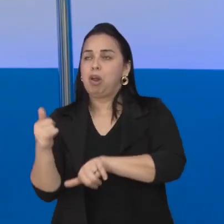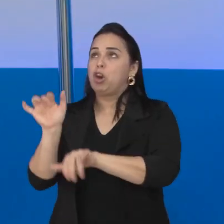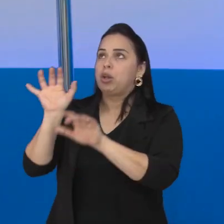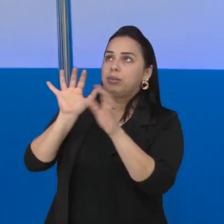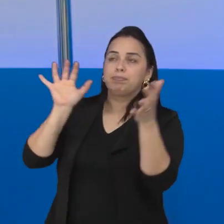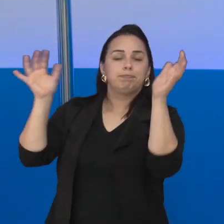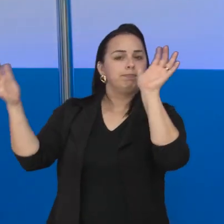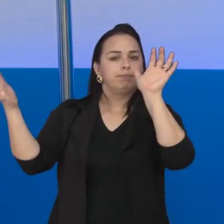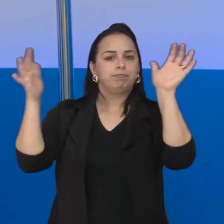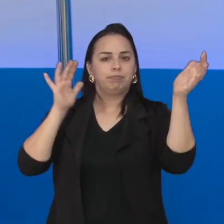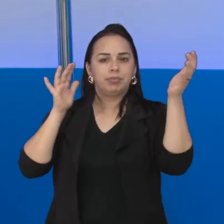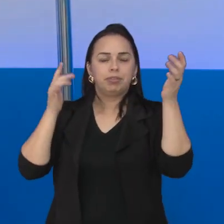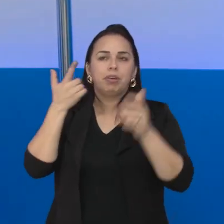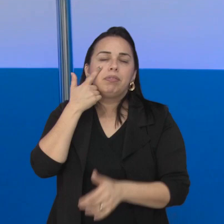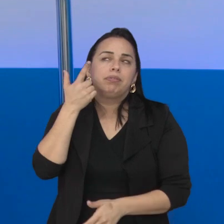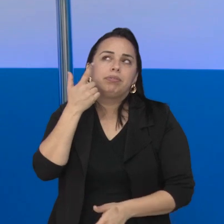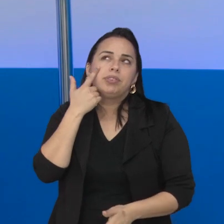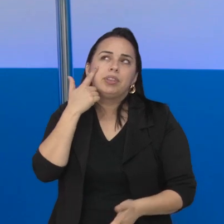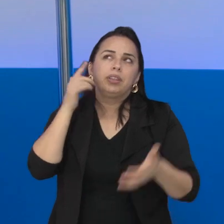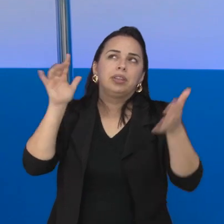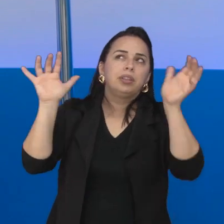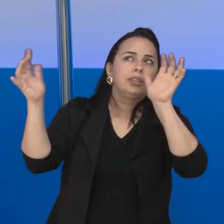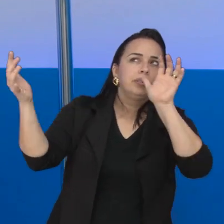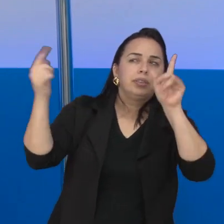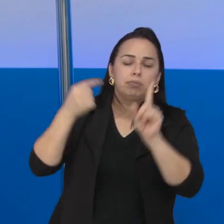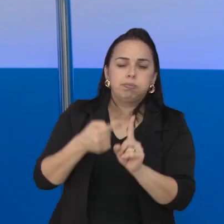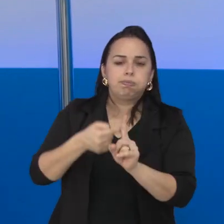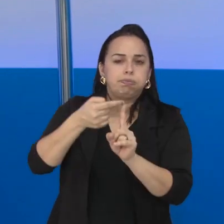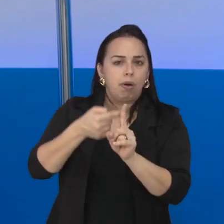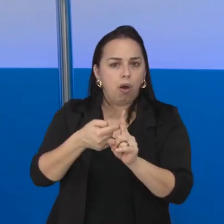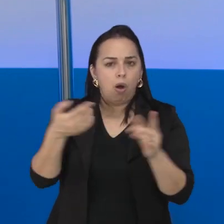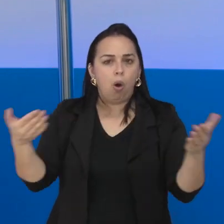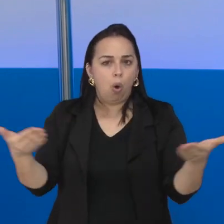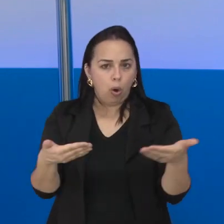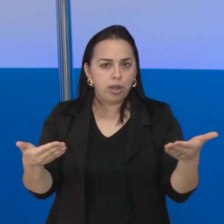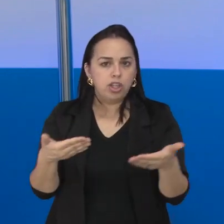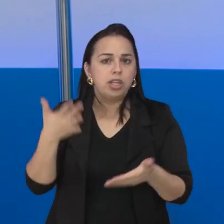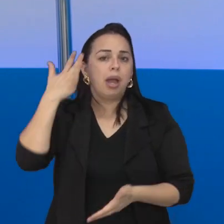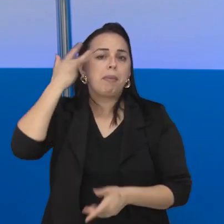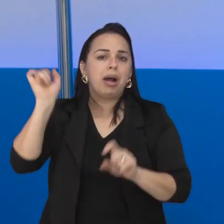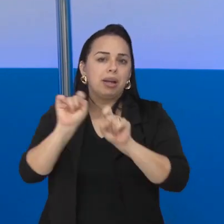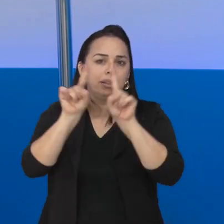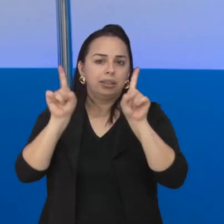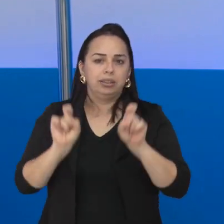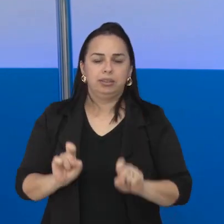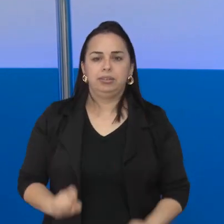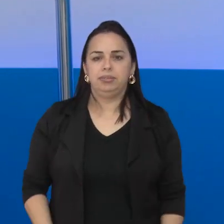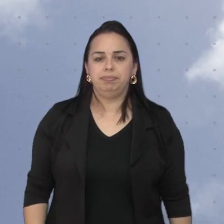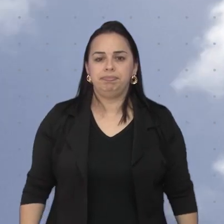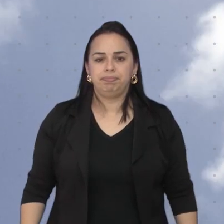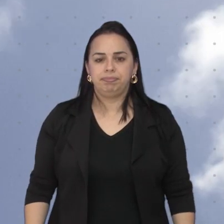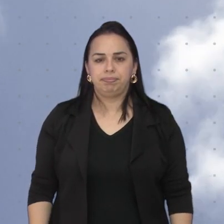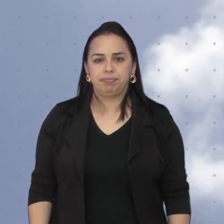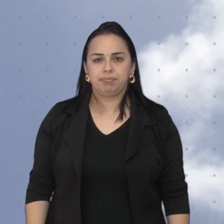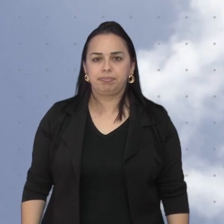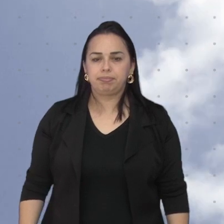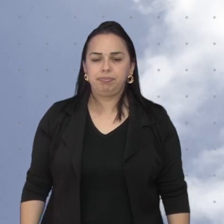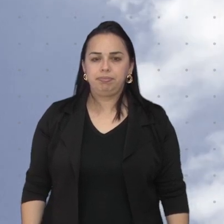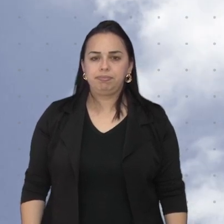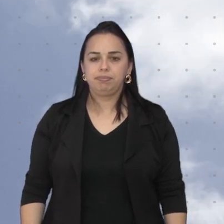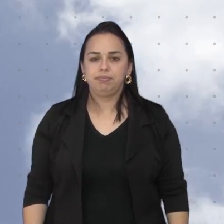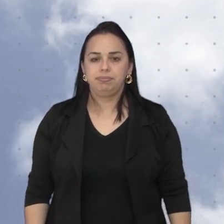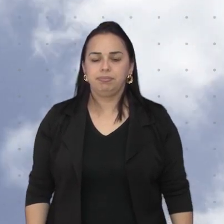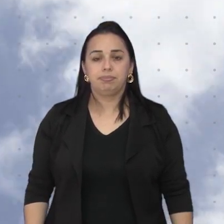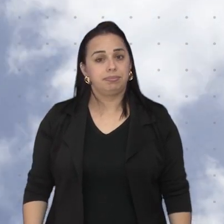segue o jornal para conferir a previsão do tempo. Vamos ver como ficam as temperaturas na tarde desta terça e também amanhã?